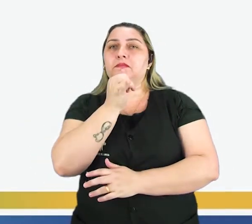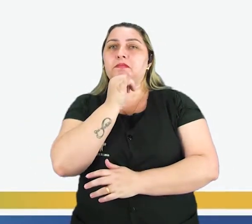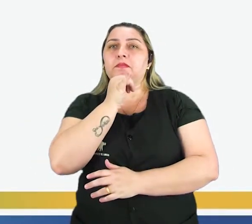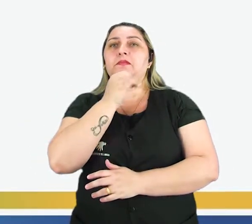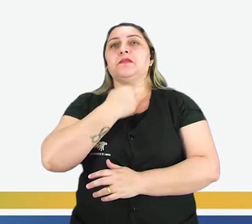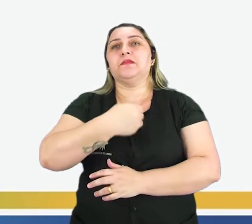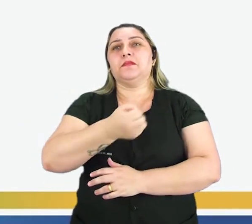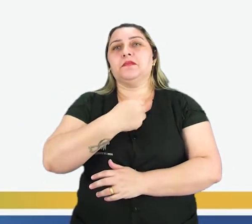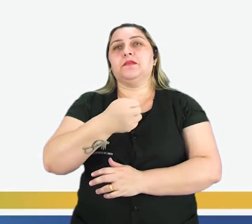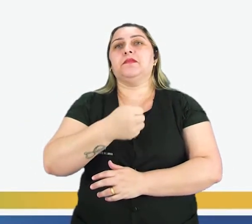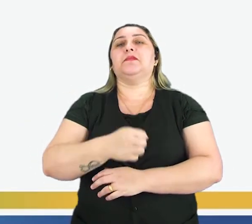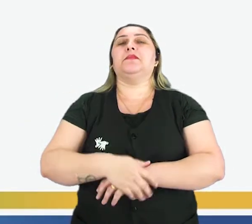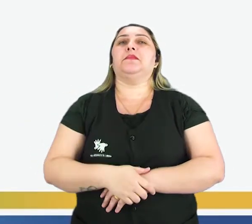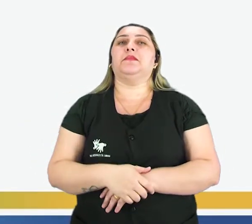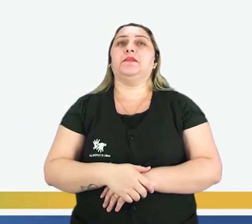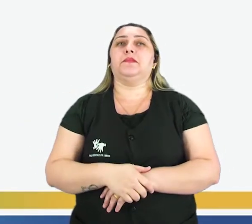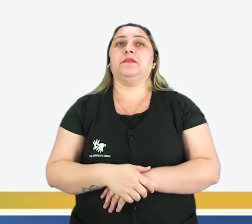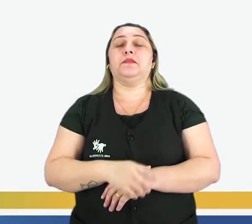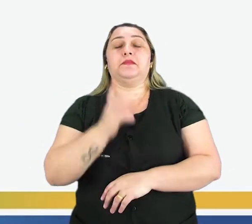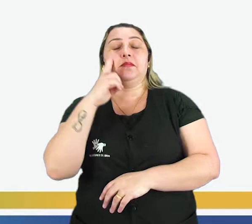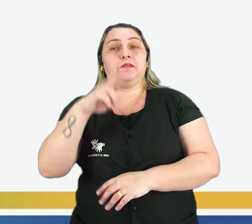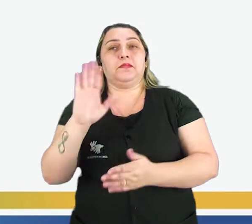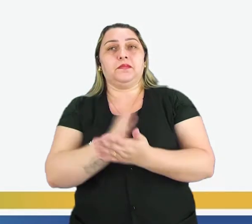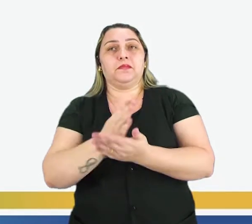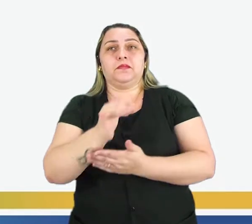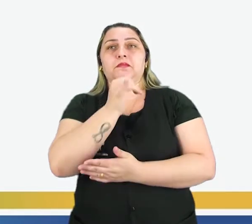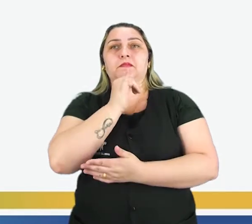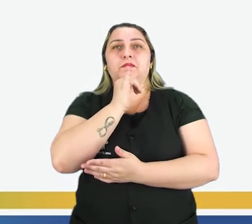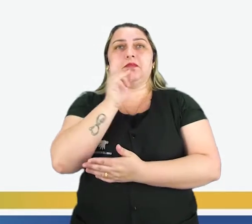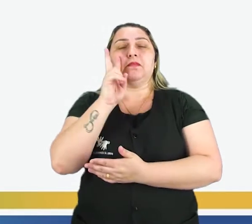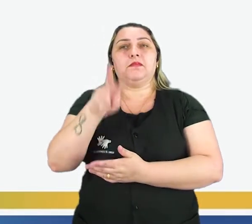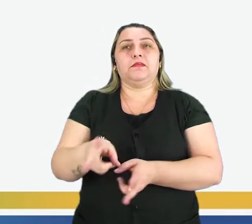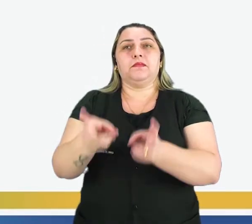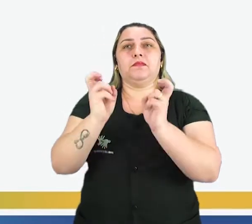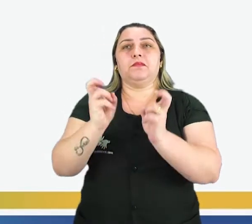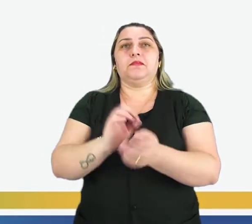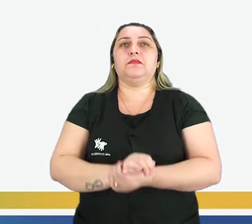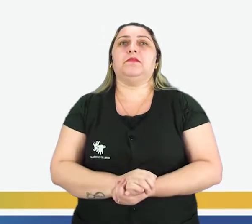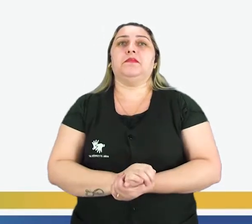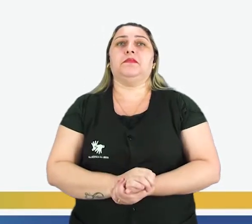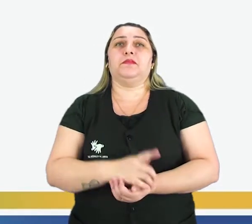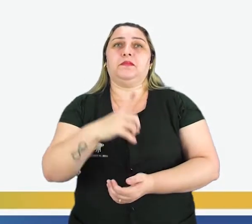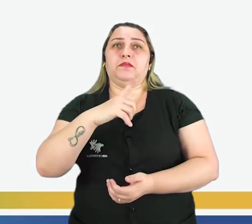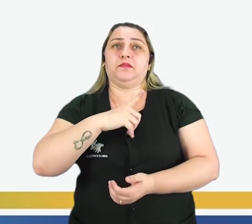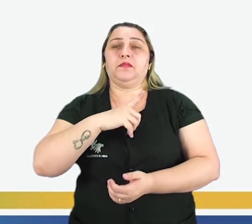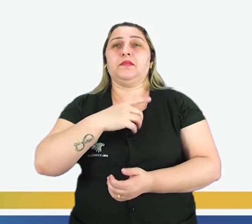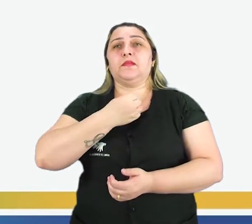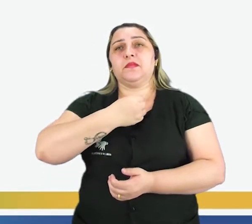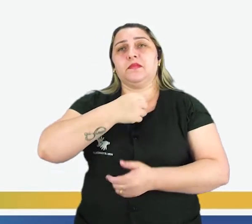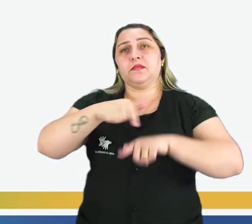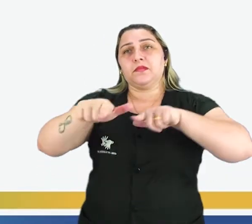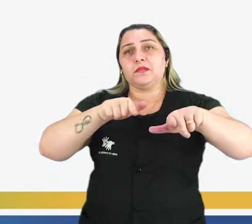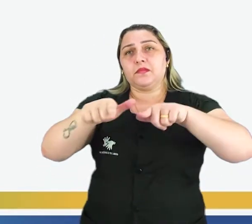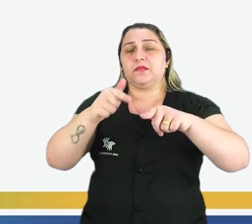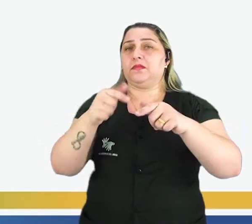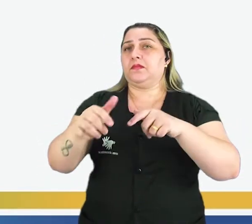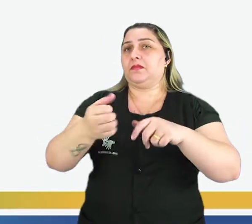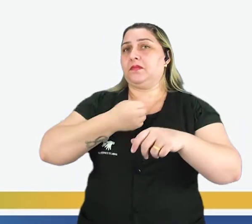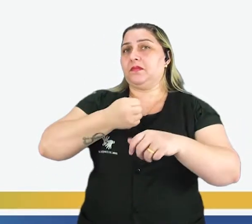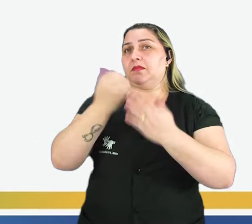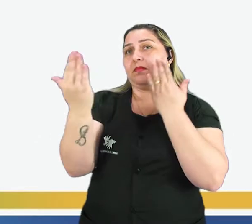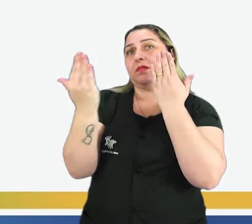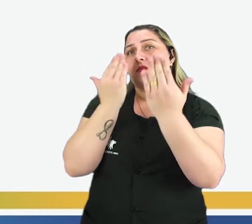notícia e a reportagem. Então, aí a gente viu alguns exemplos, vocês viram? Tem entrevista de emprego, entrevista